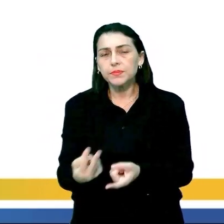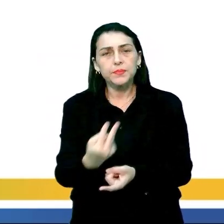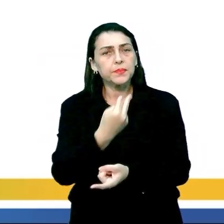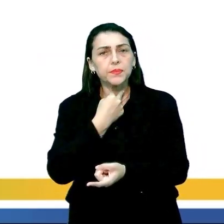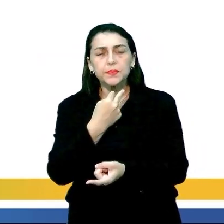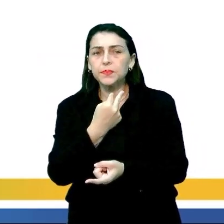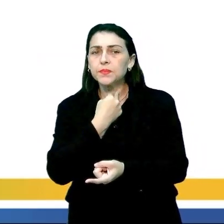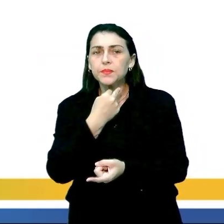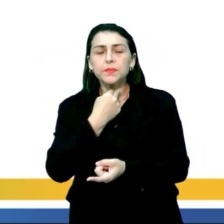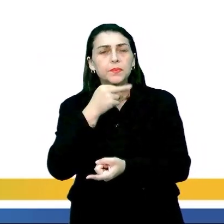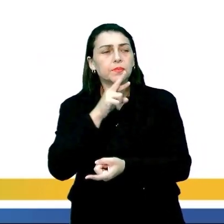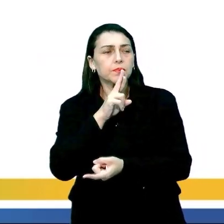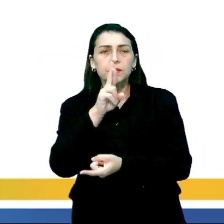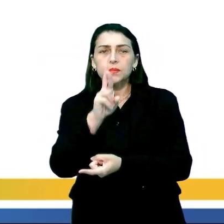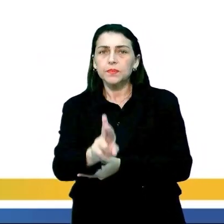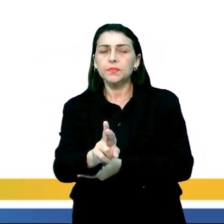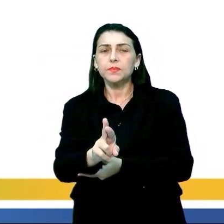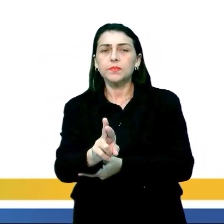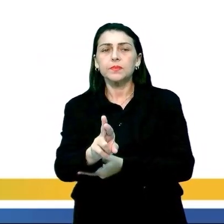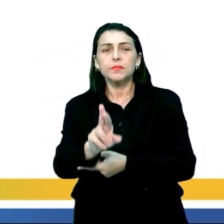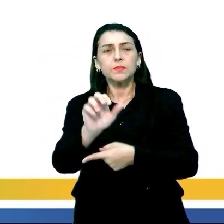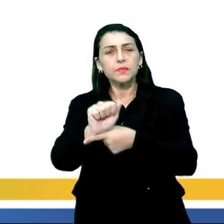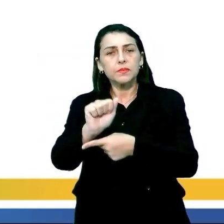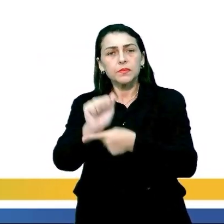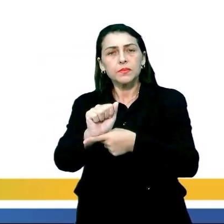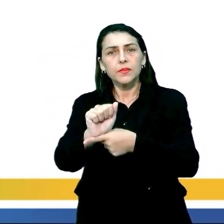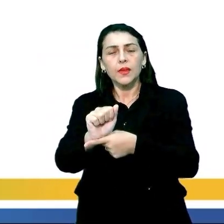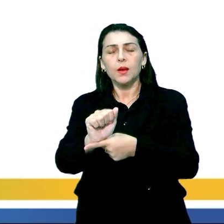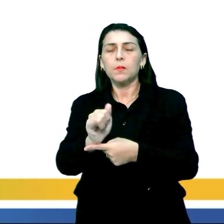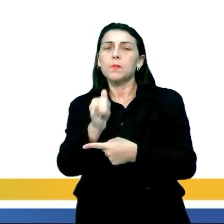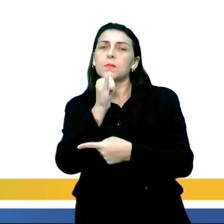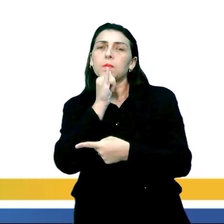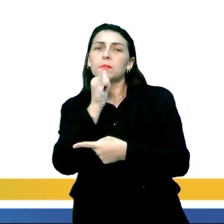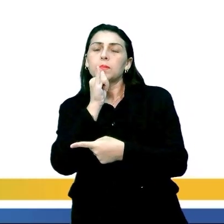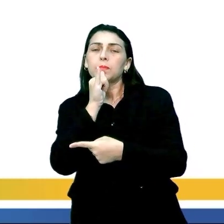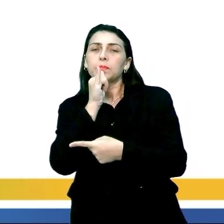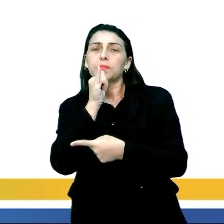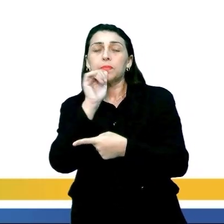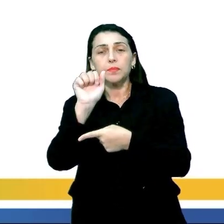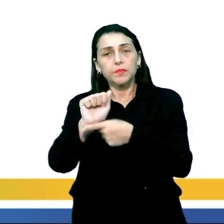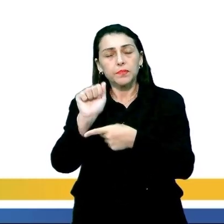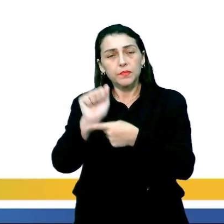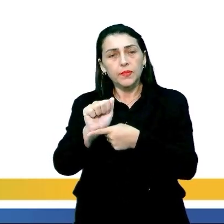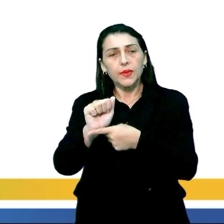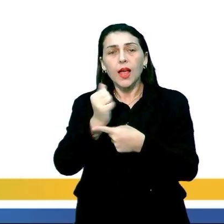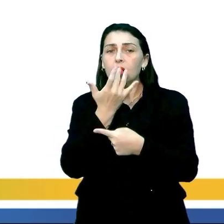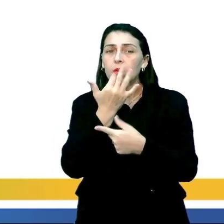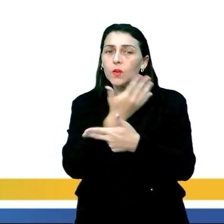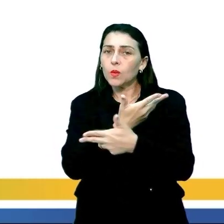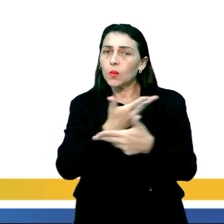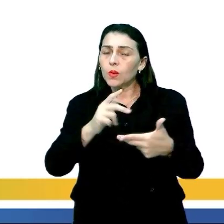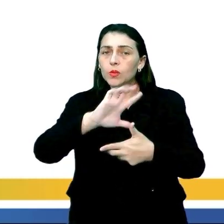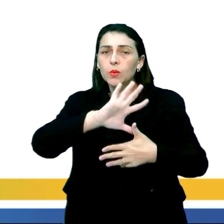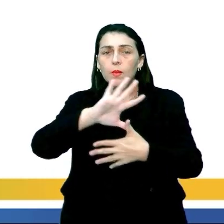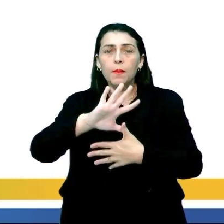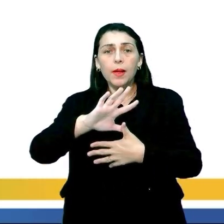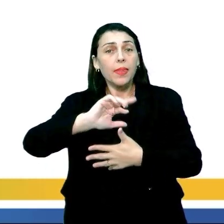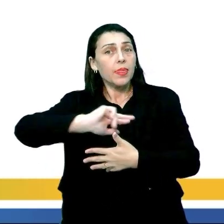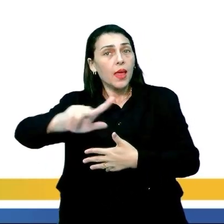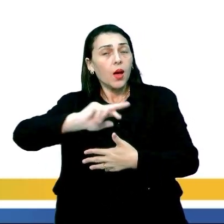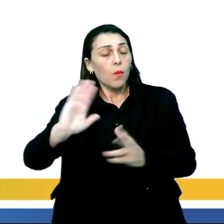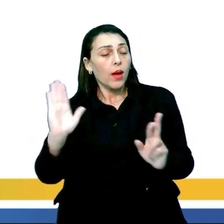poderia ser a resposta aí da letra A? Por exemplo, a letra A diz: as cores do mapa não